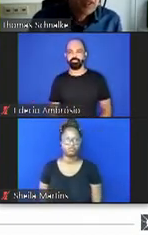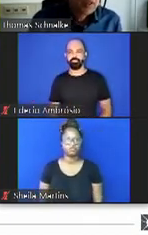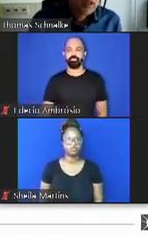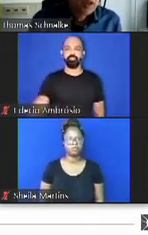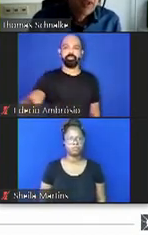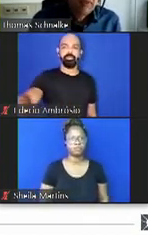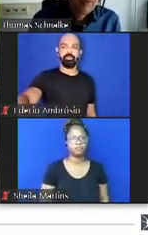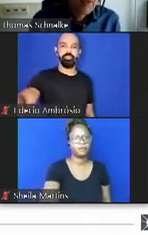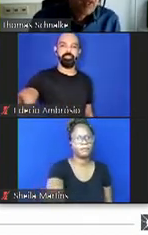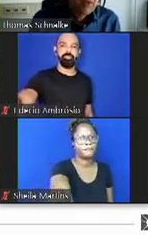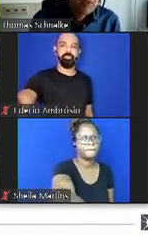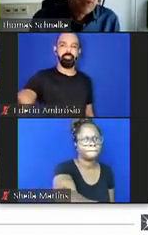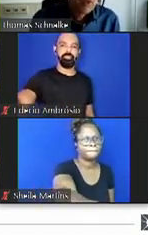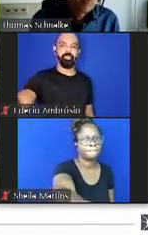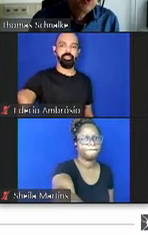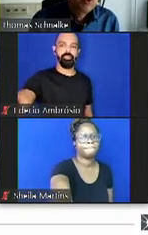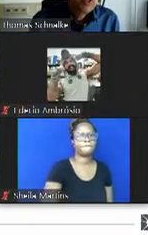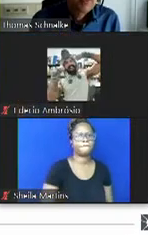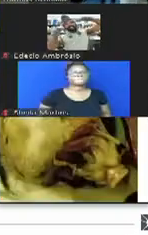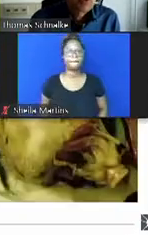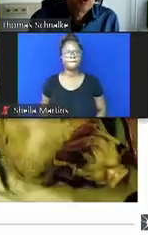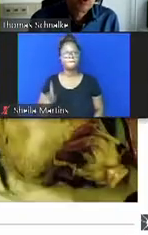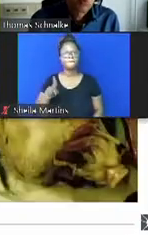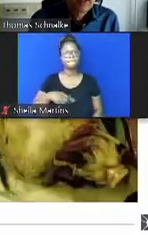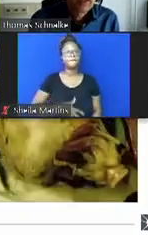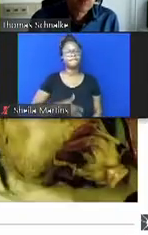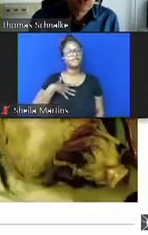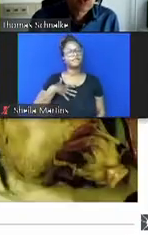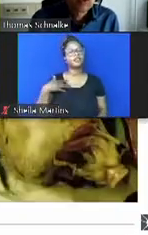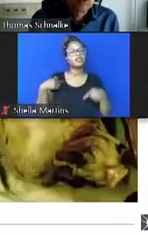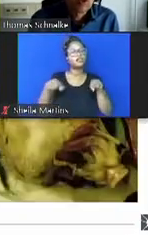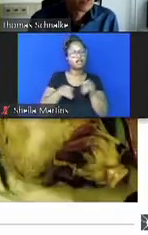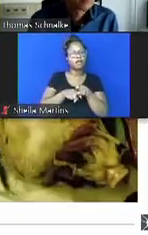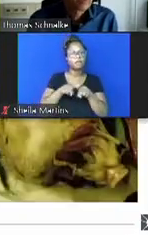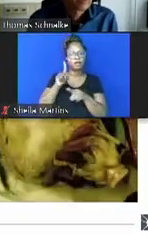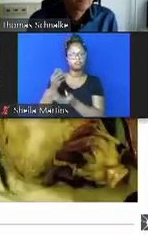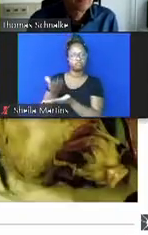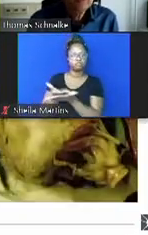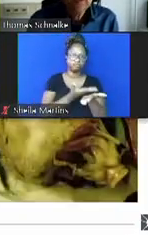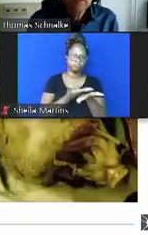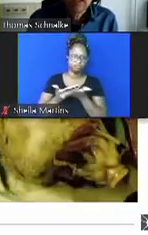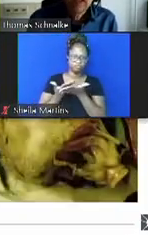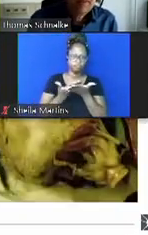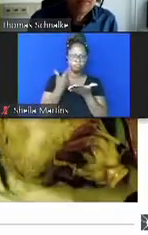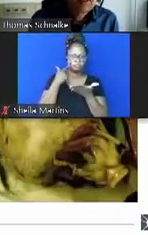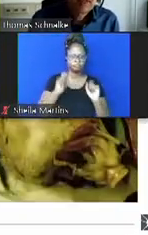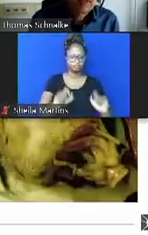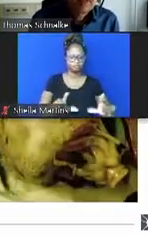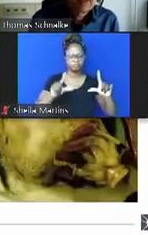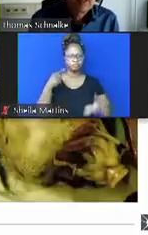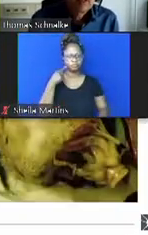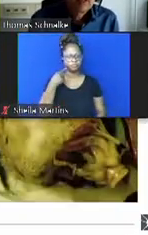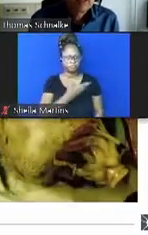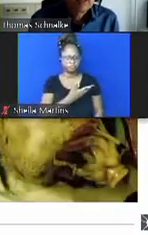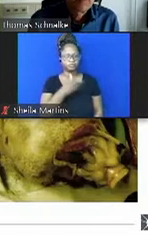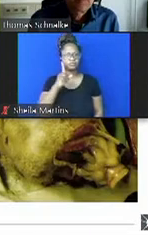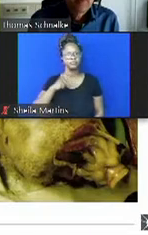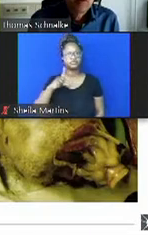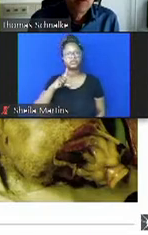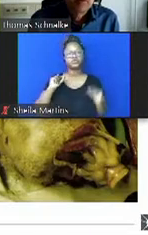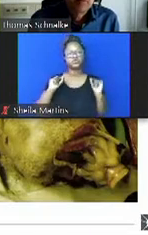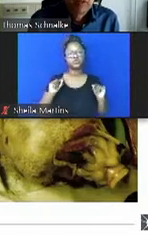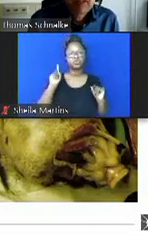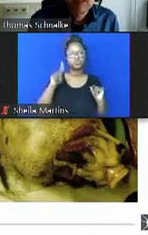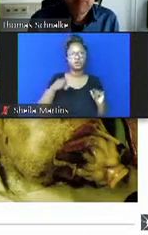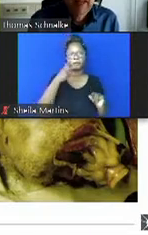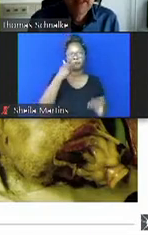o prazer próprio ou também para fins de estudo. Aqui nós temos o que é chamado de